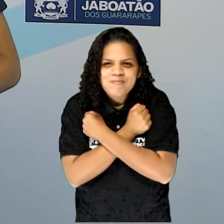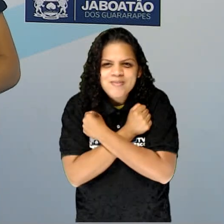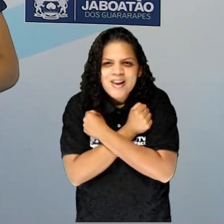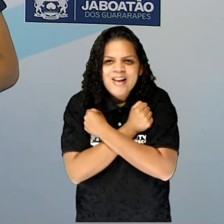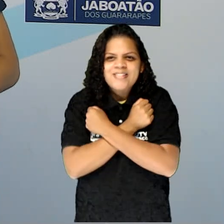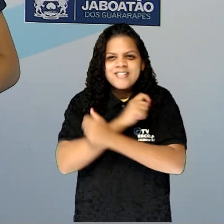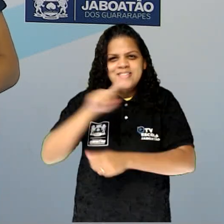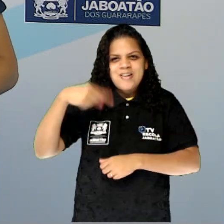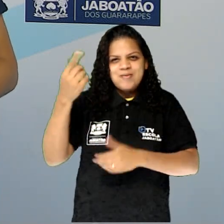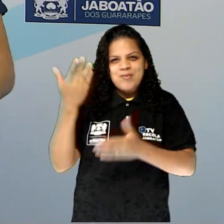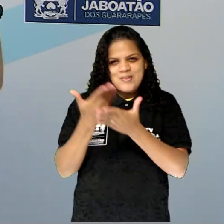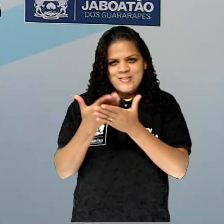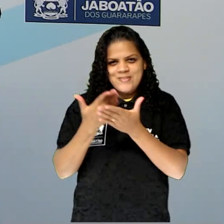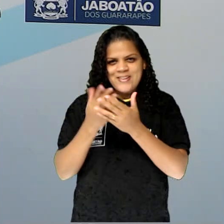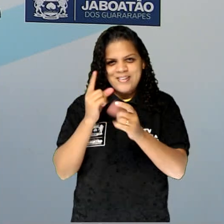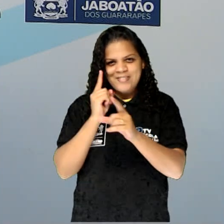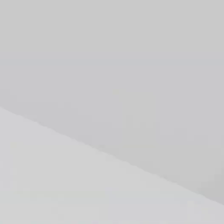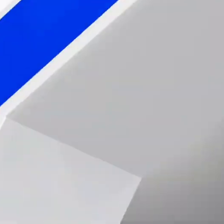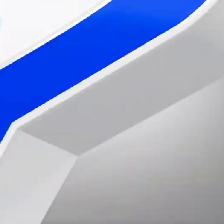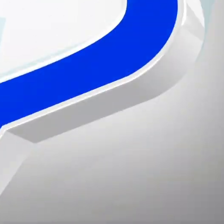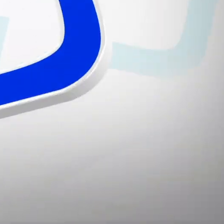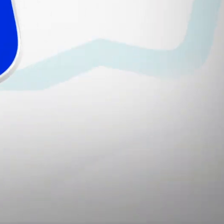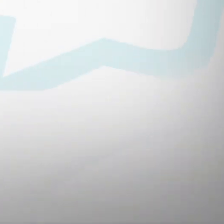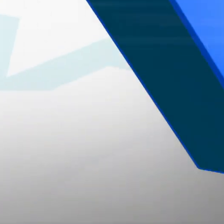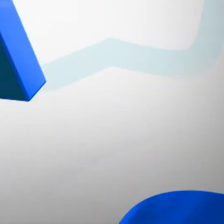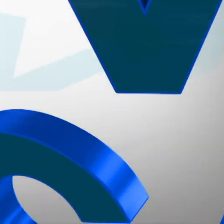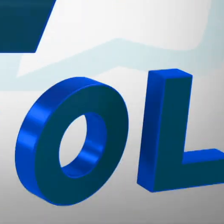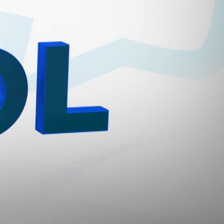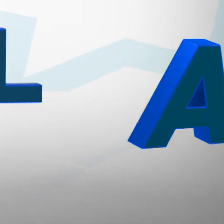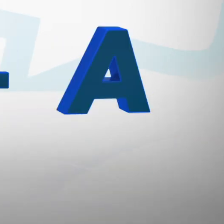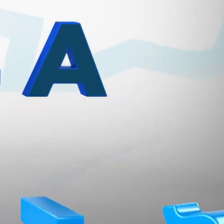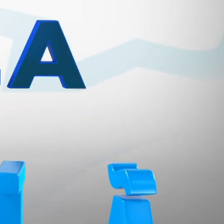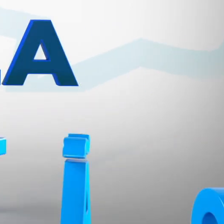e até a próxima E aí